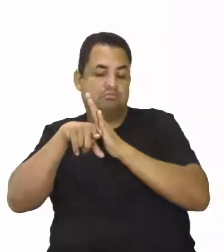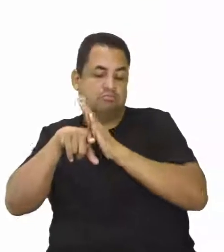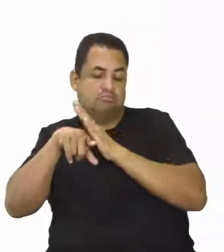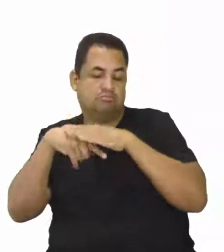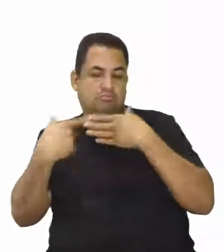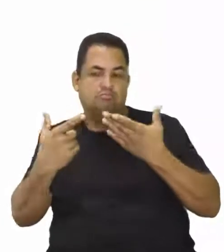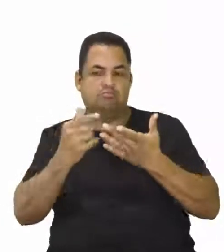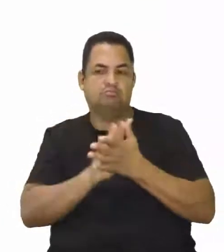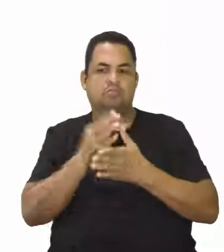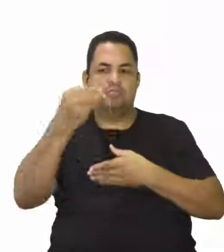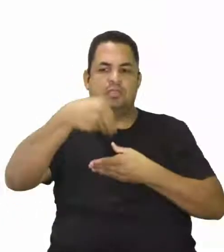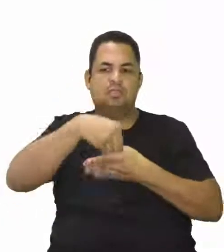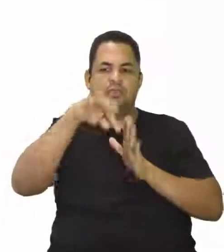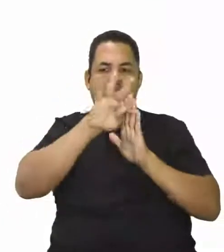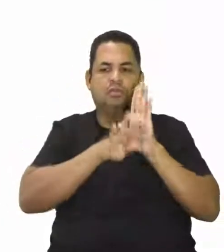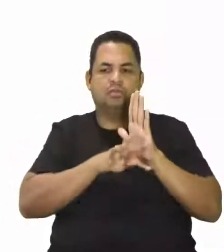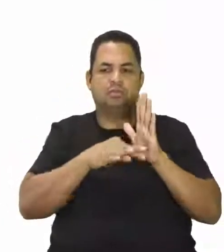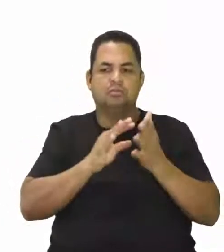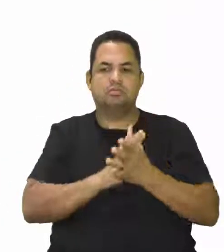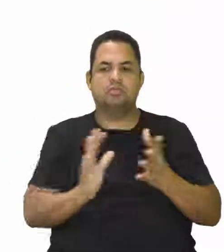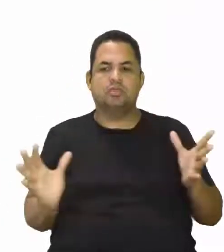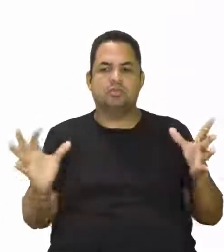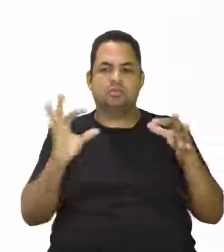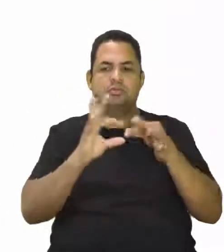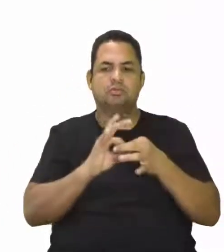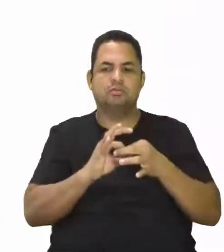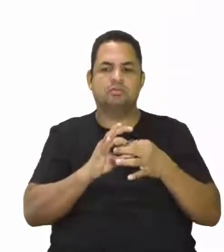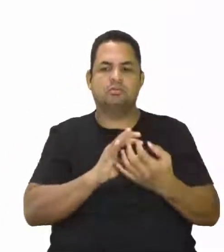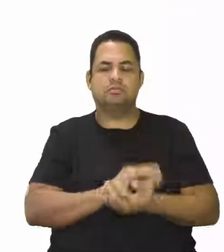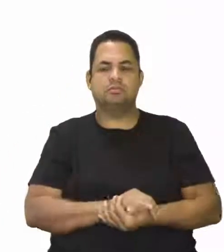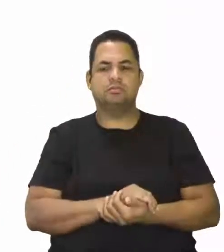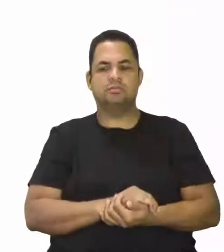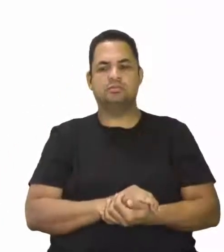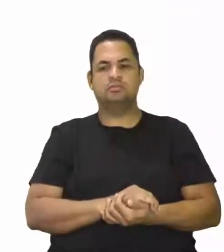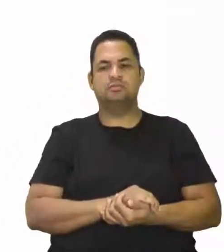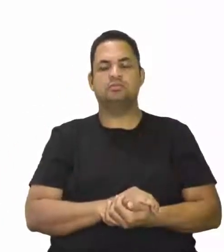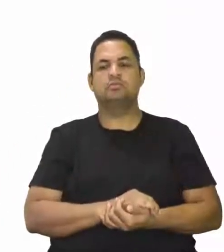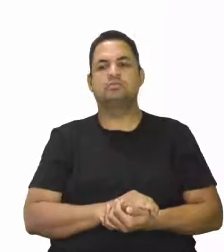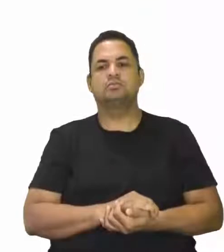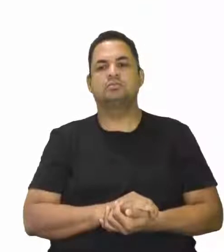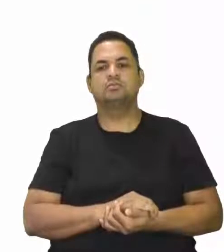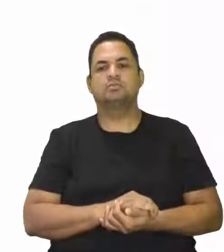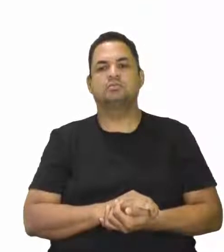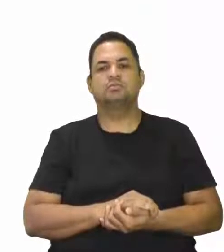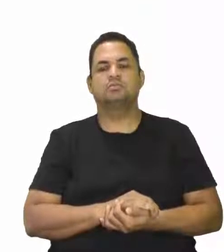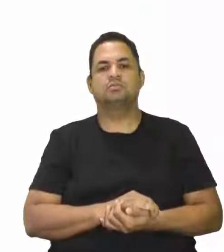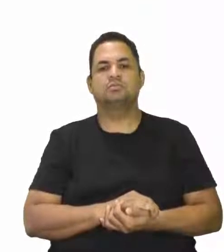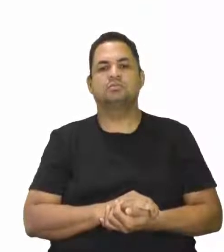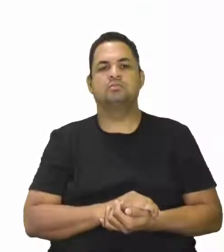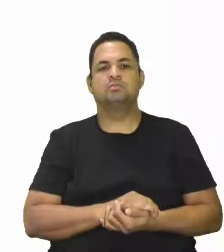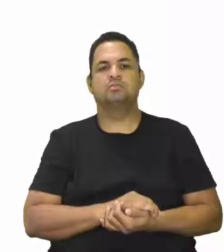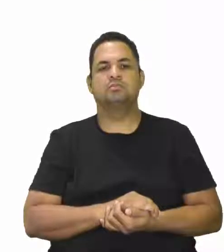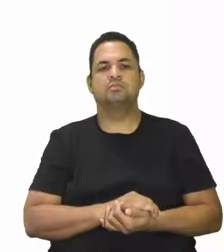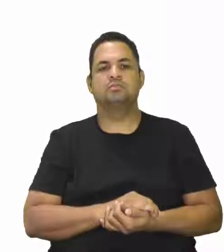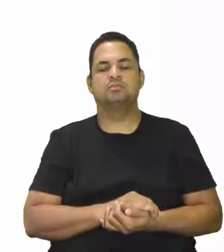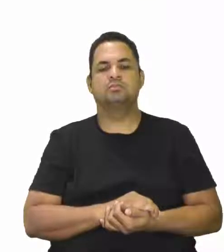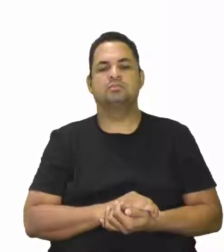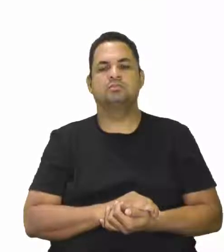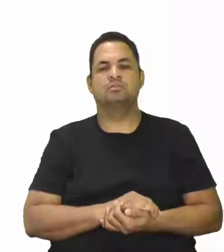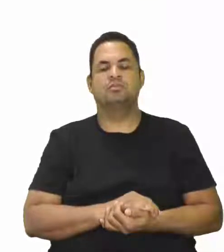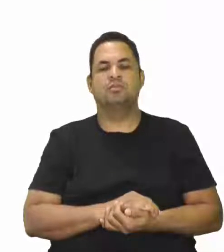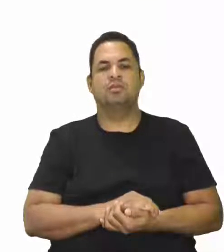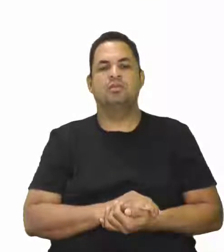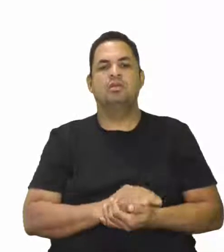gramática dentro do texto. Contextualizada. Isso, contextualizada, textual contextualizada. Então, simbora